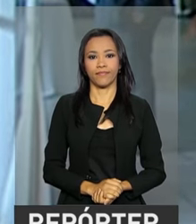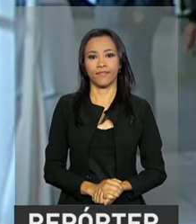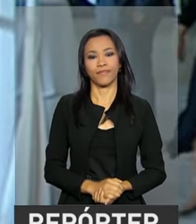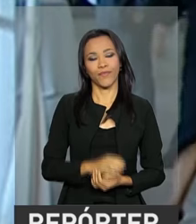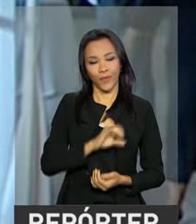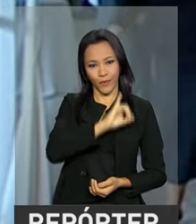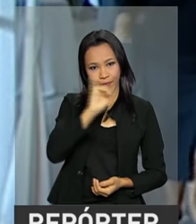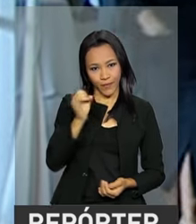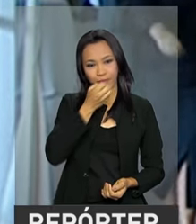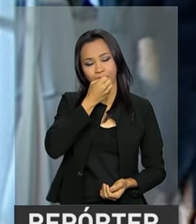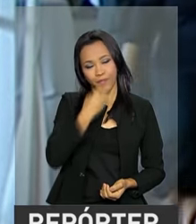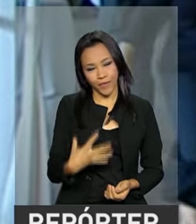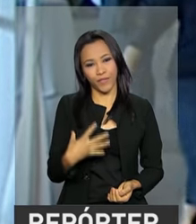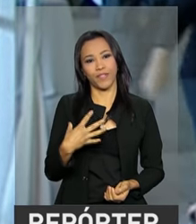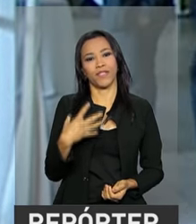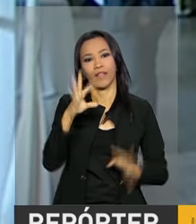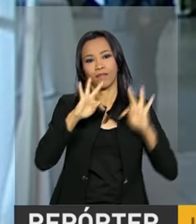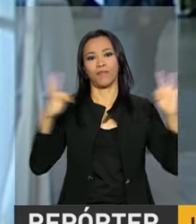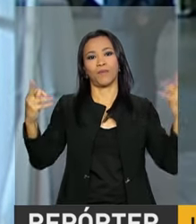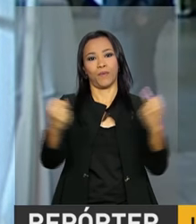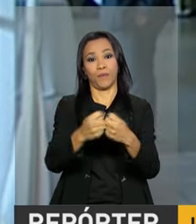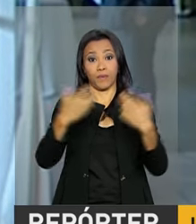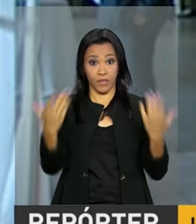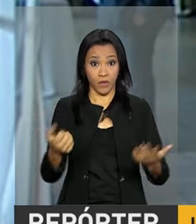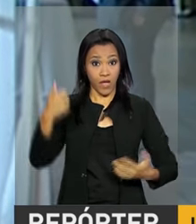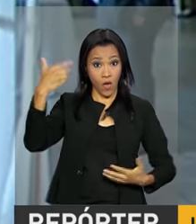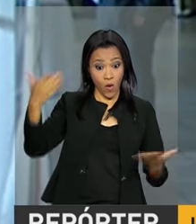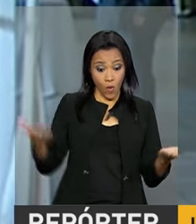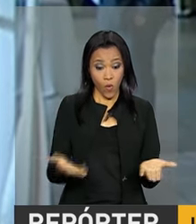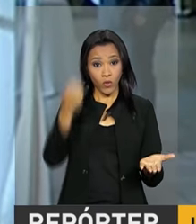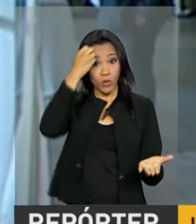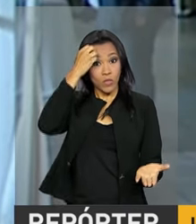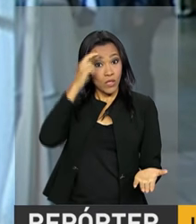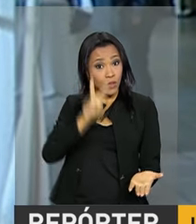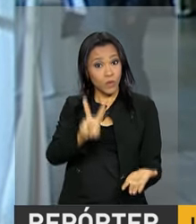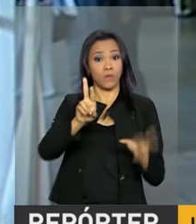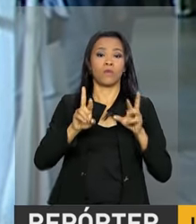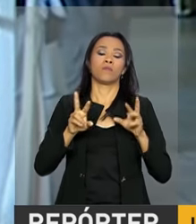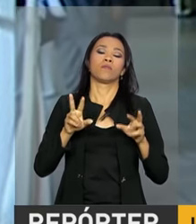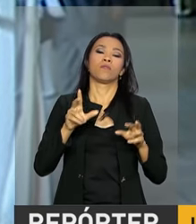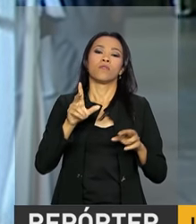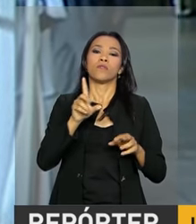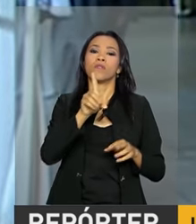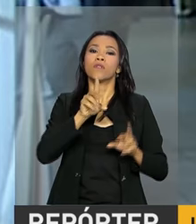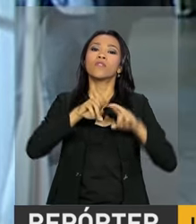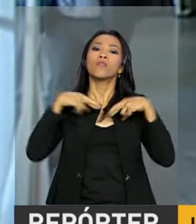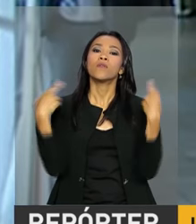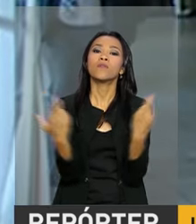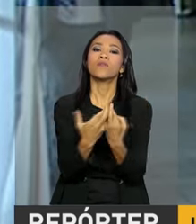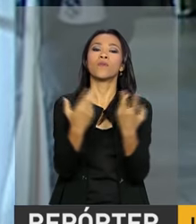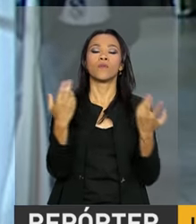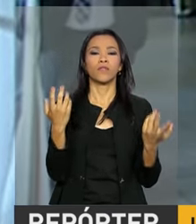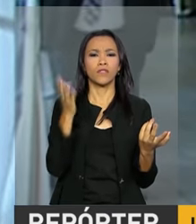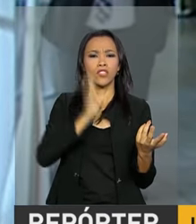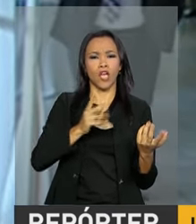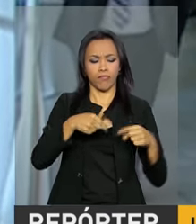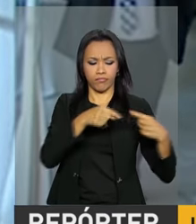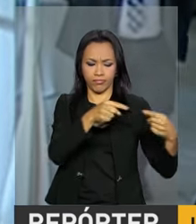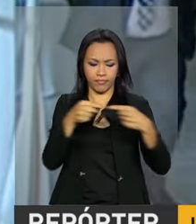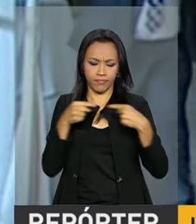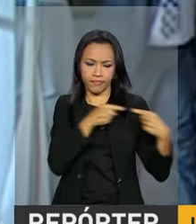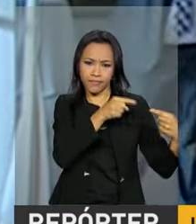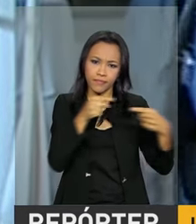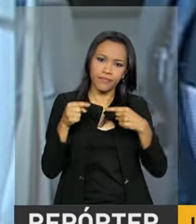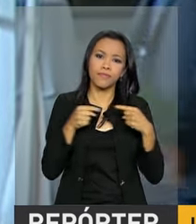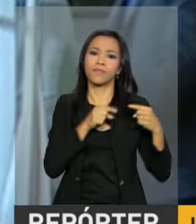Oi, Leandro, bom dia para você também, bom dia a todos. Olha, esse é o segundo dia de reuniões, então, da primeira rodada de trabalho, a primeira rodada